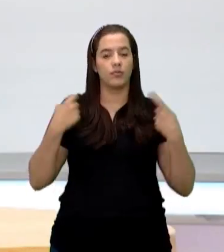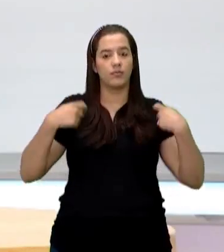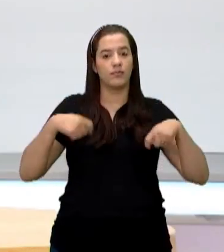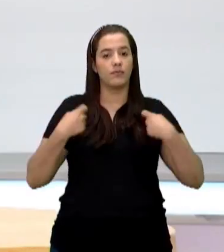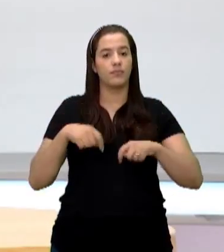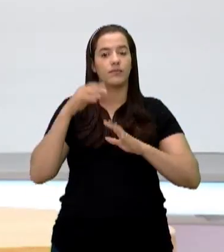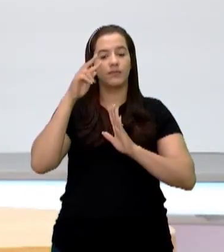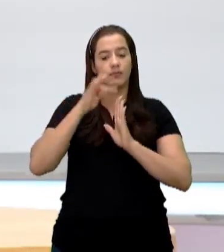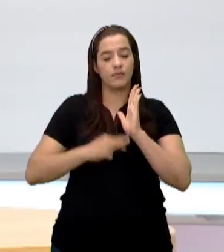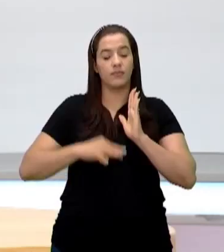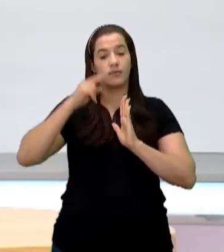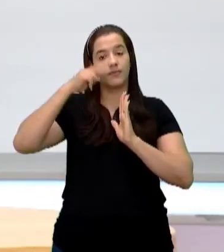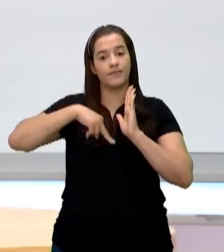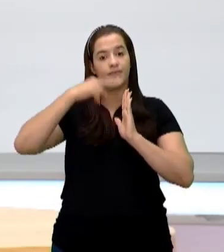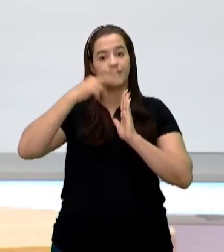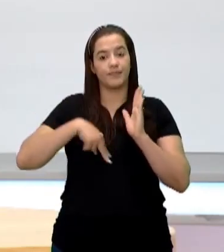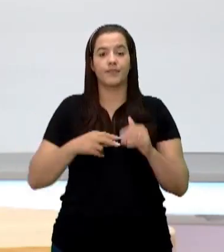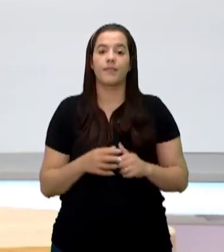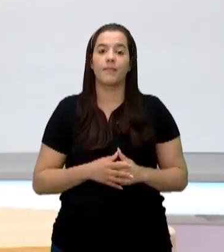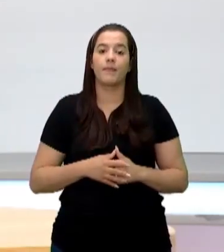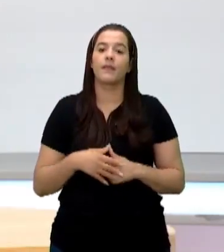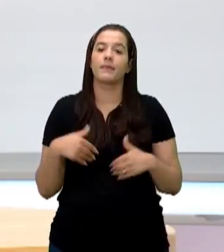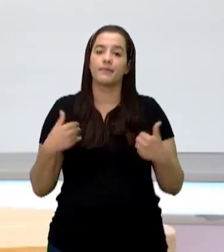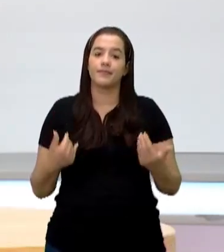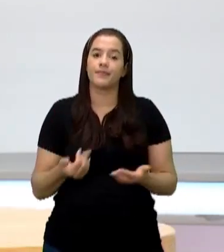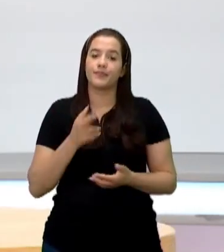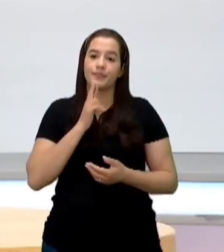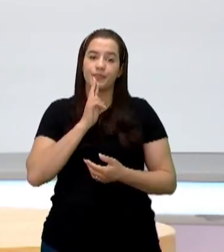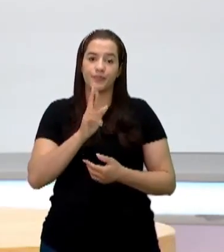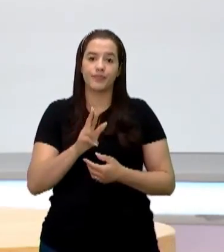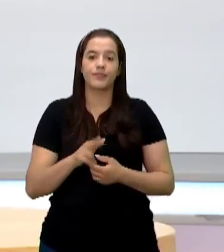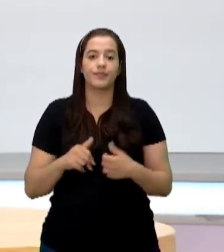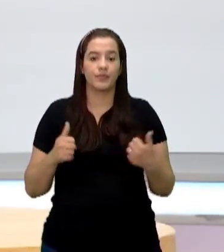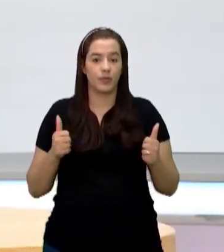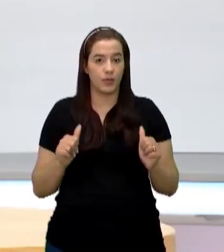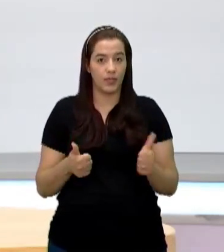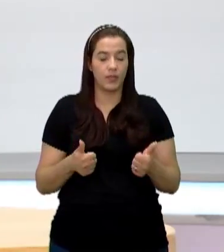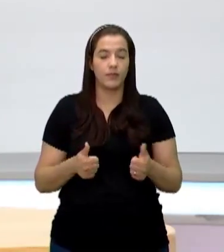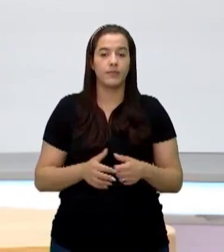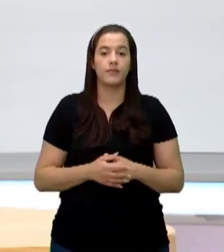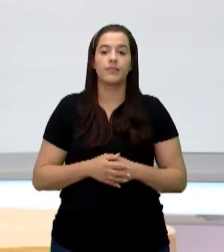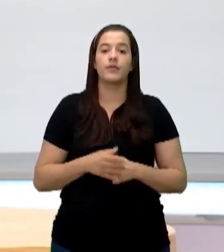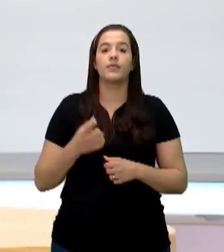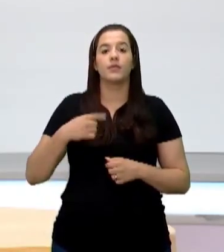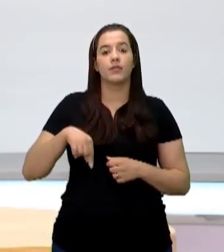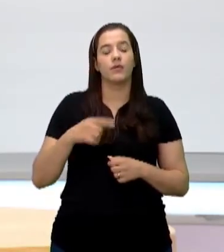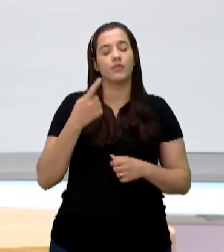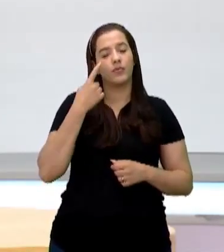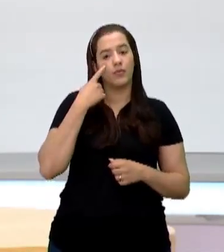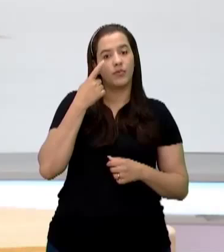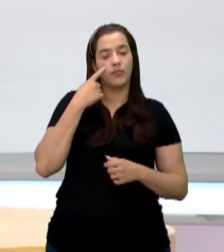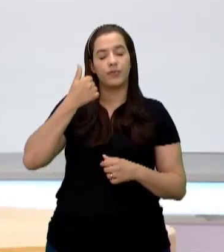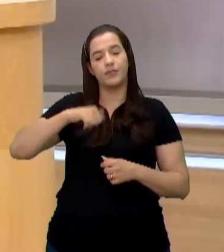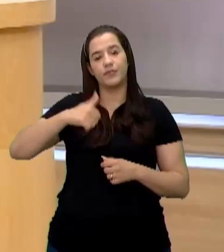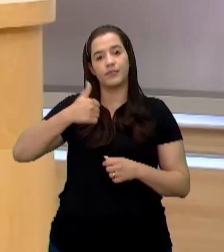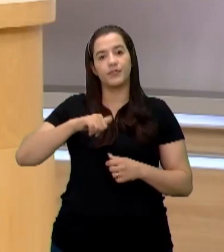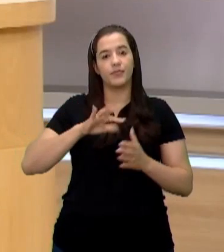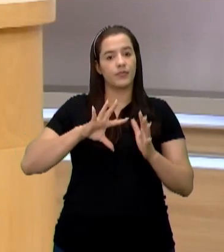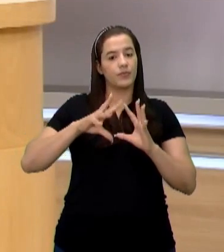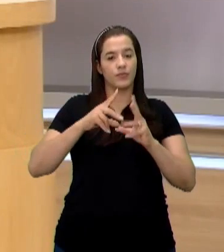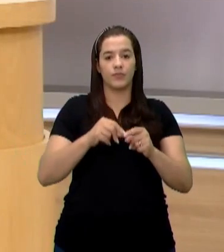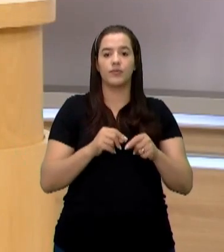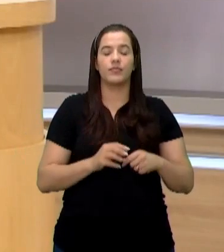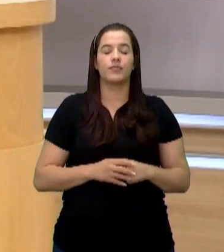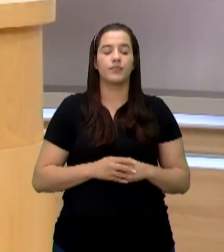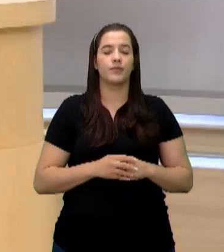Cristóvão Colombo, o segundo também, deve ser essa a resposta. Cristóvão Colombo, só, acabou. Então, vamos analisar então. Então, ó, esses